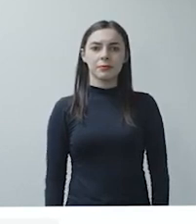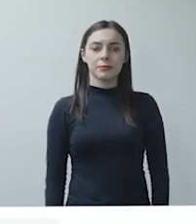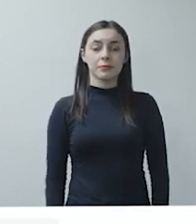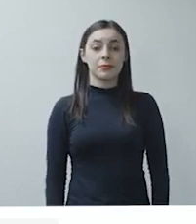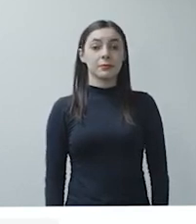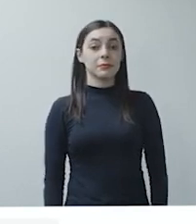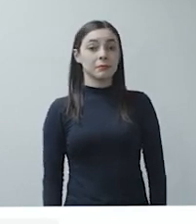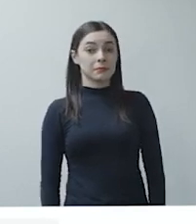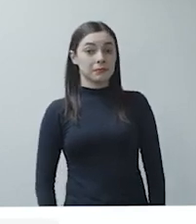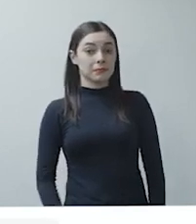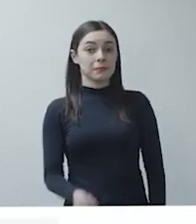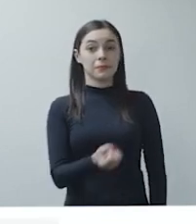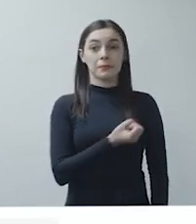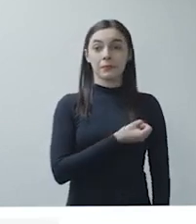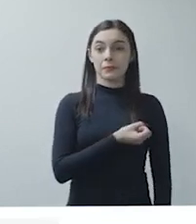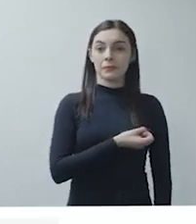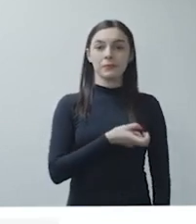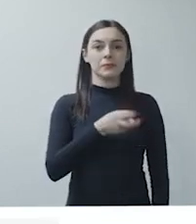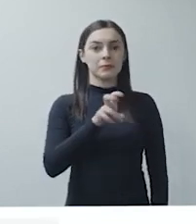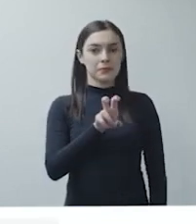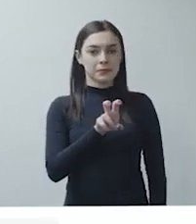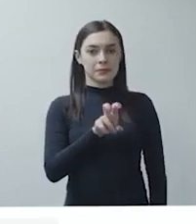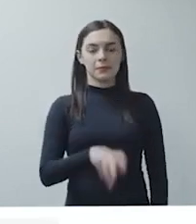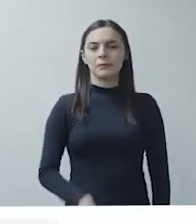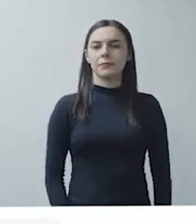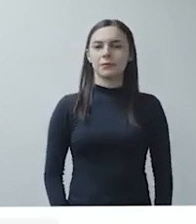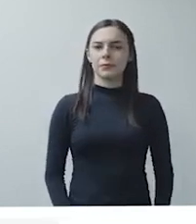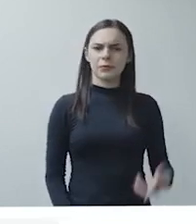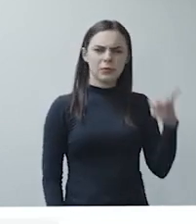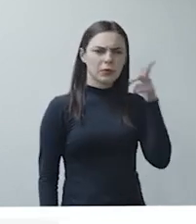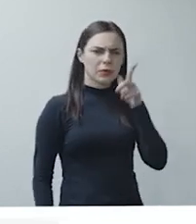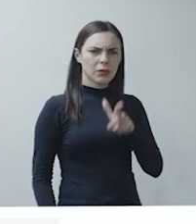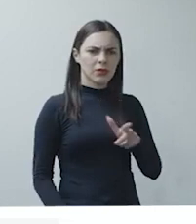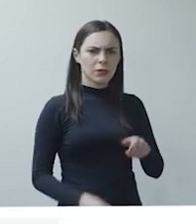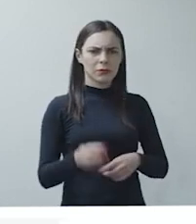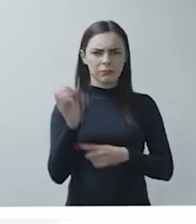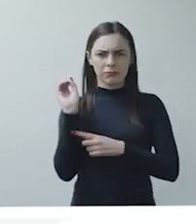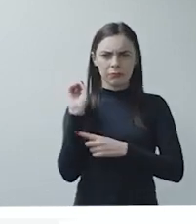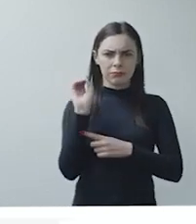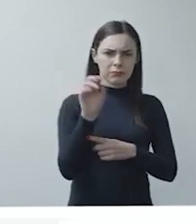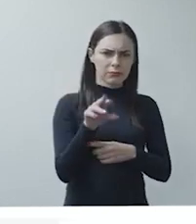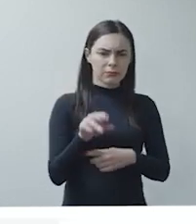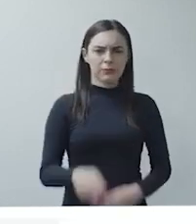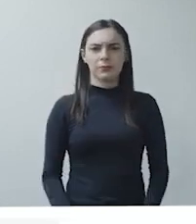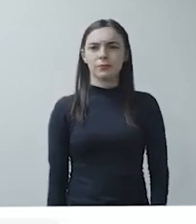Caiu no número 5. Vamos jogar novamente, Júlio?